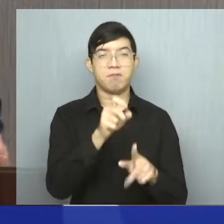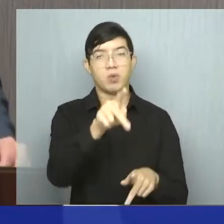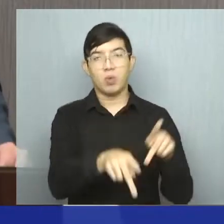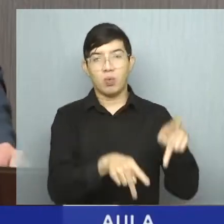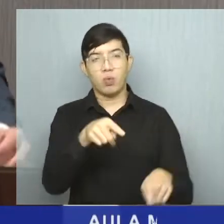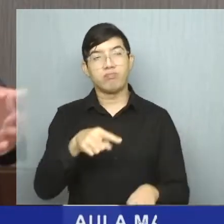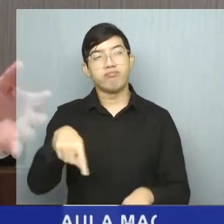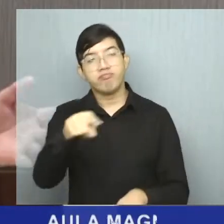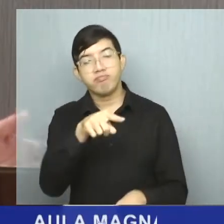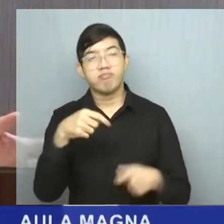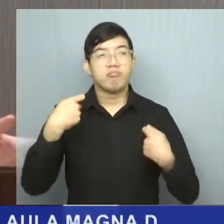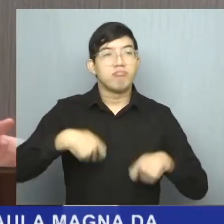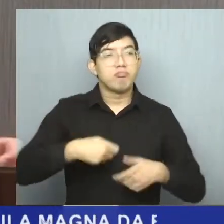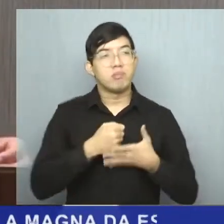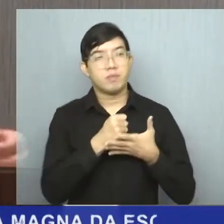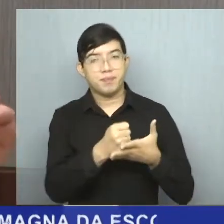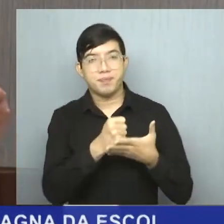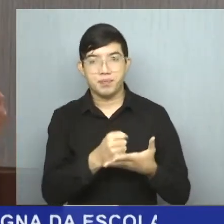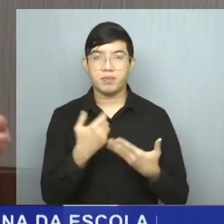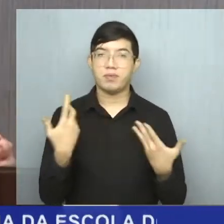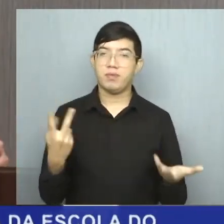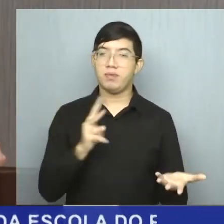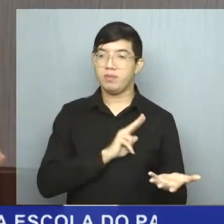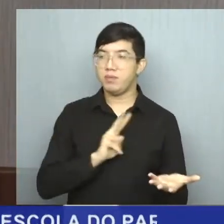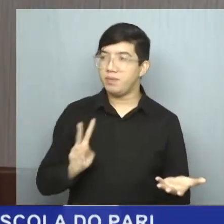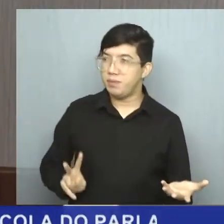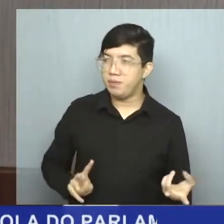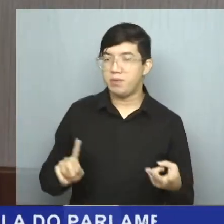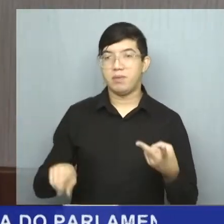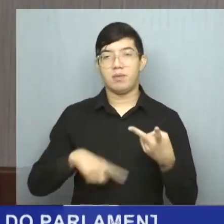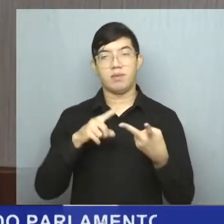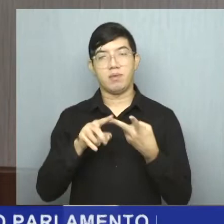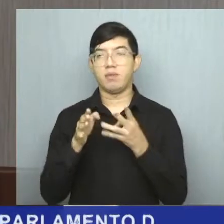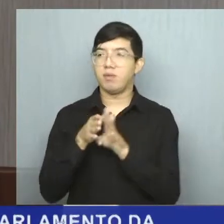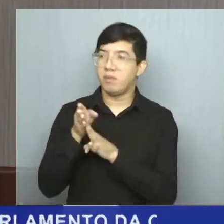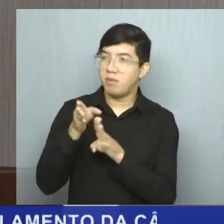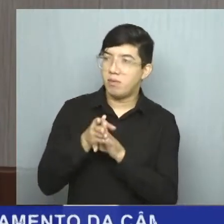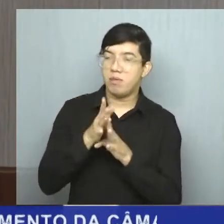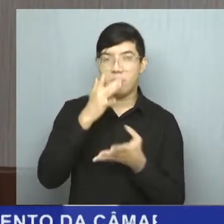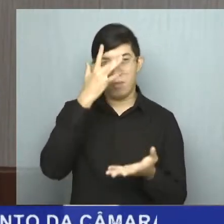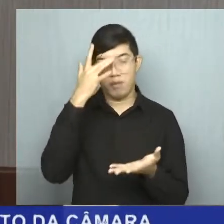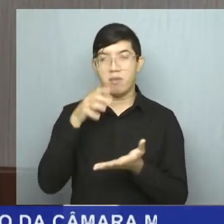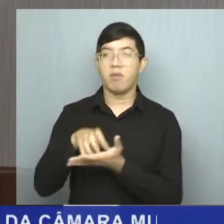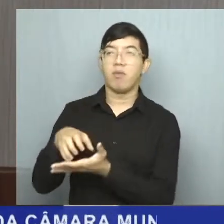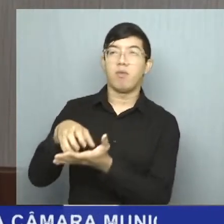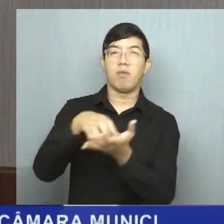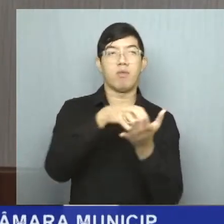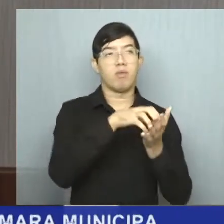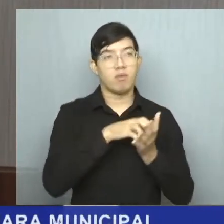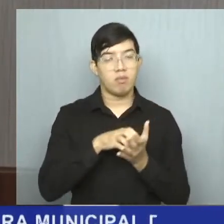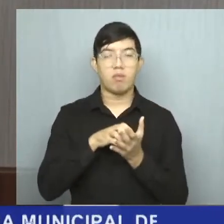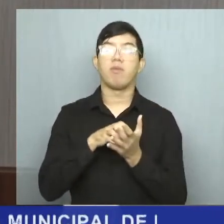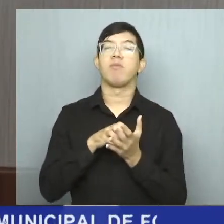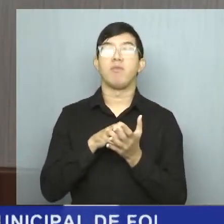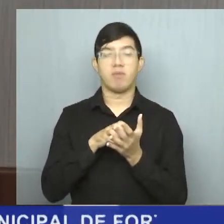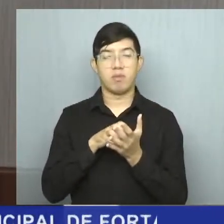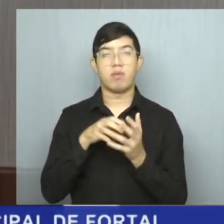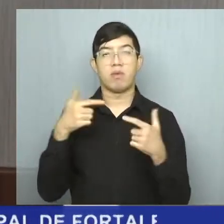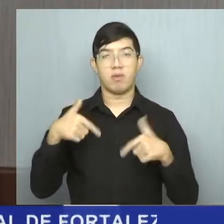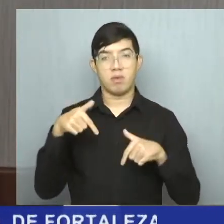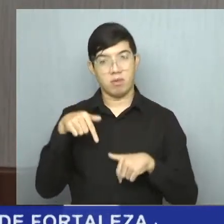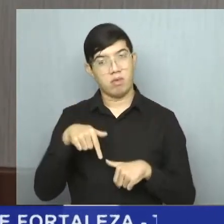cidadãos. Vereadores, assessores, servidores devem estar sempre